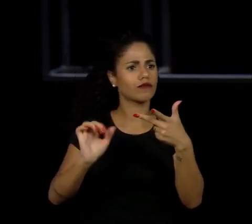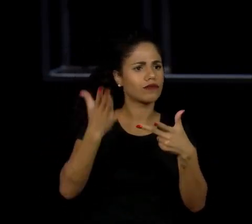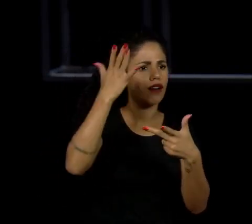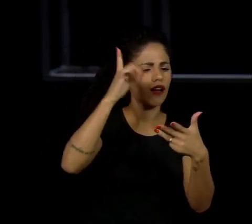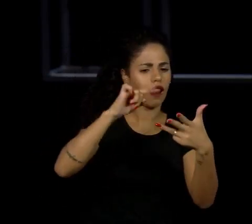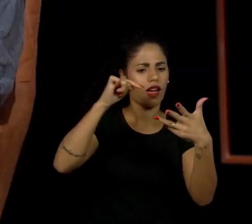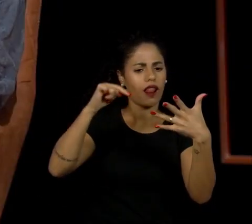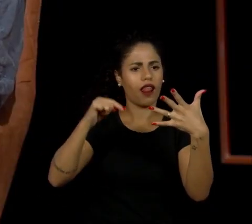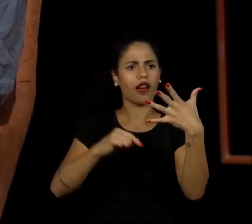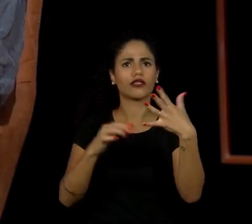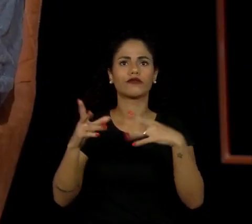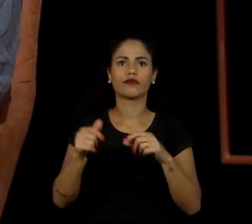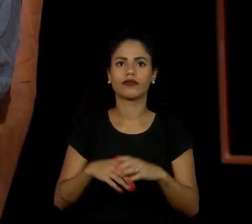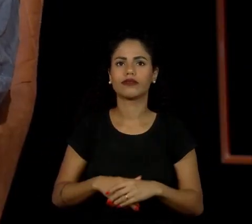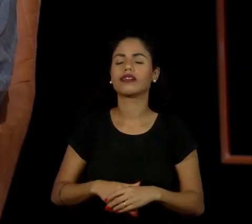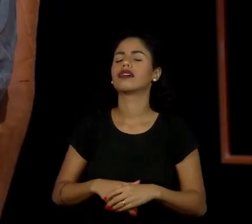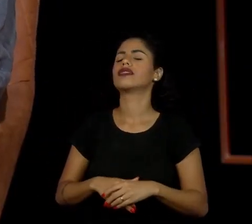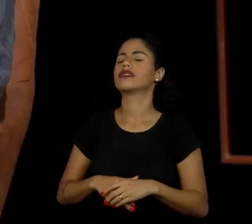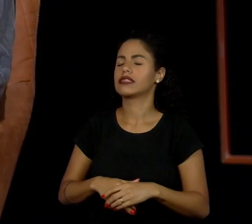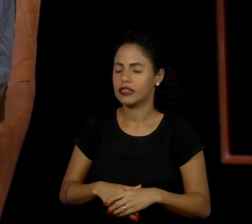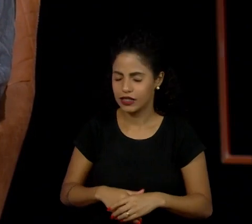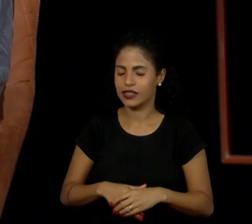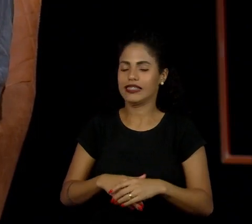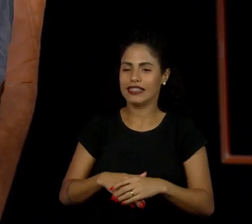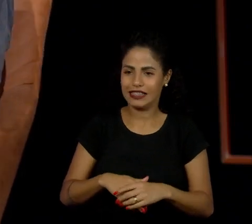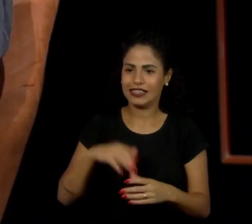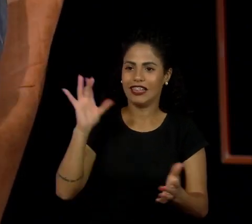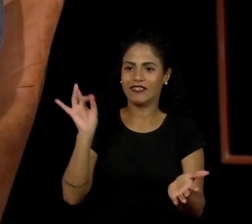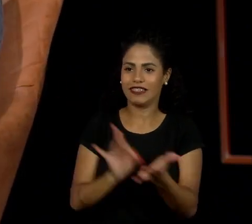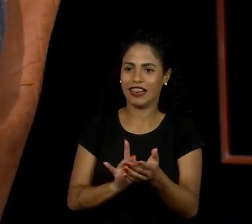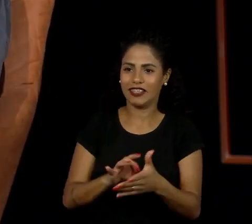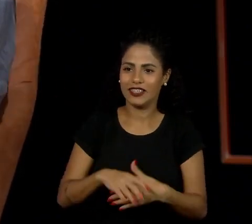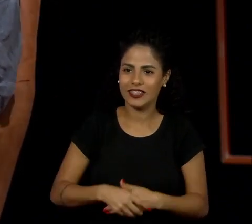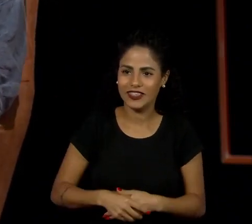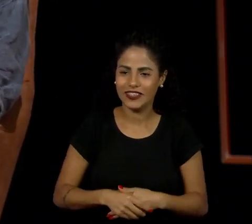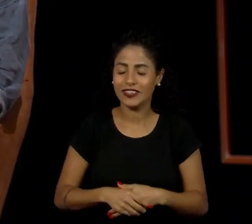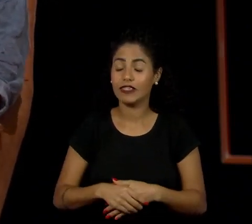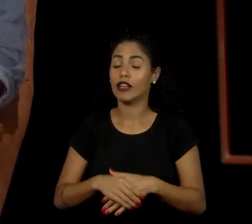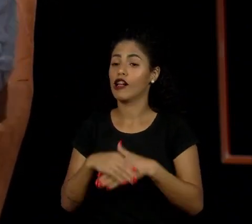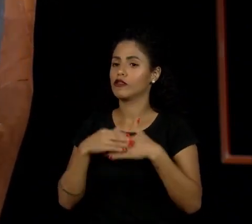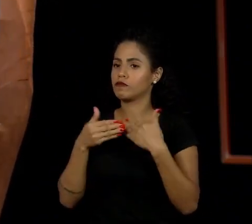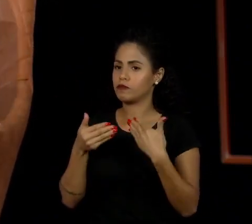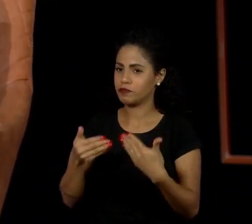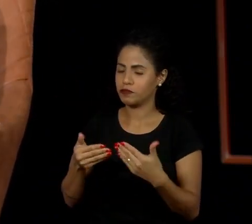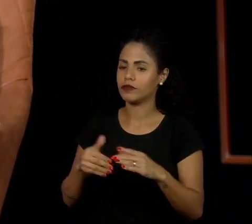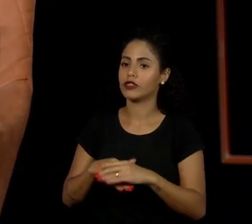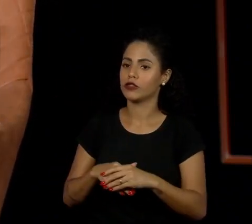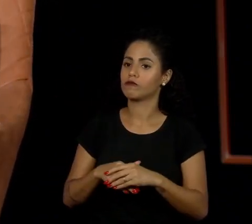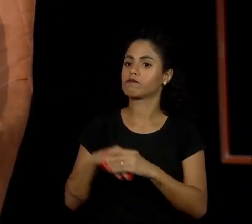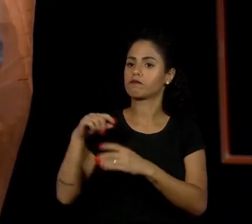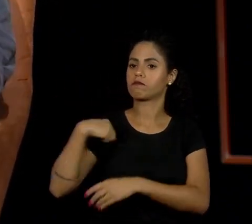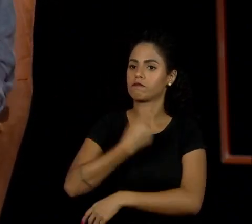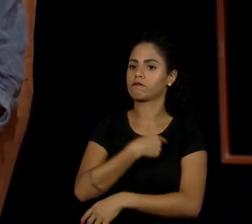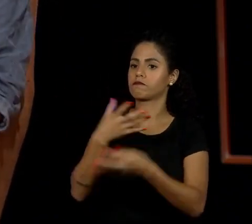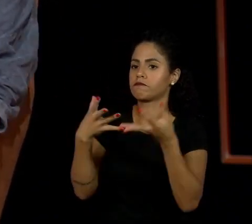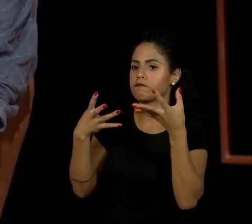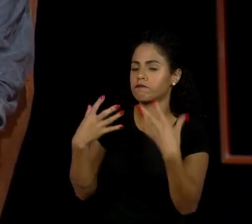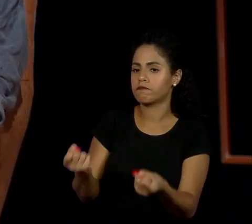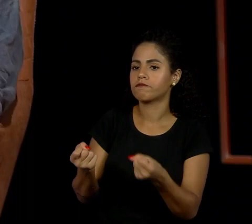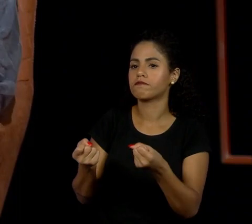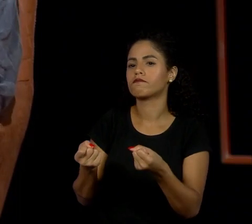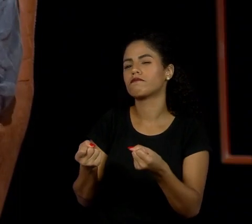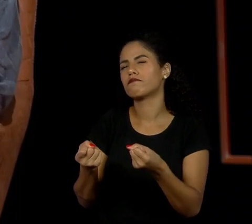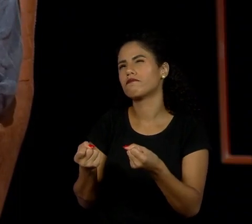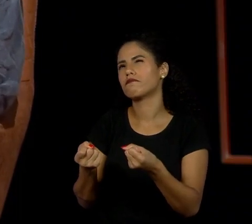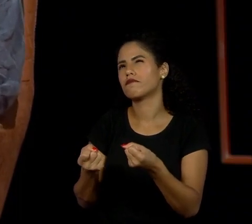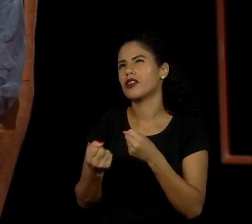etc. É verdade. Diretora. É verdade. Nós assumimos o teatro